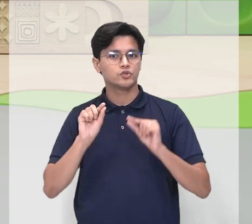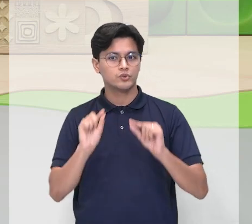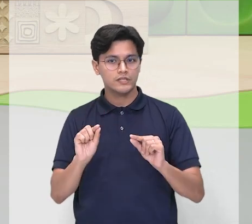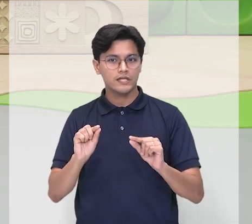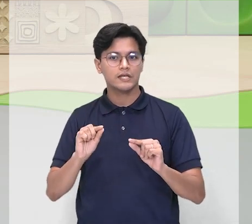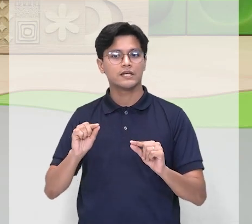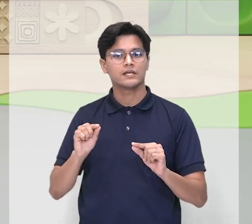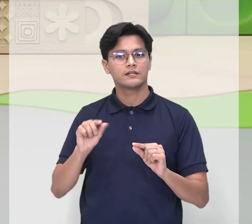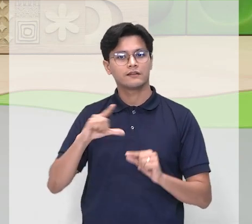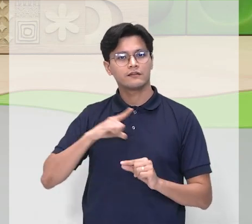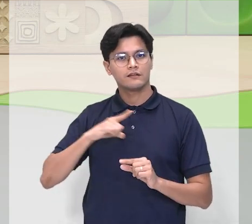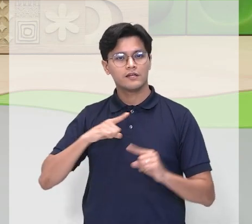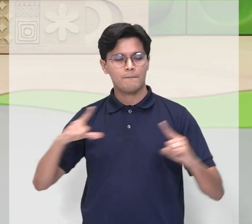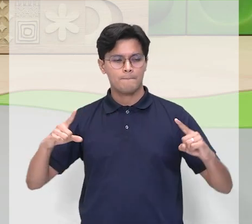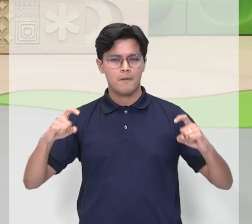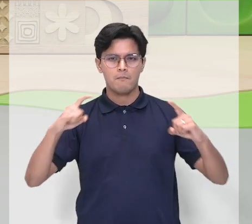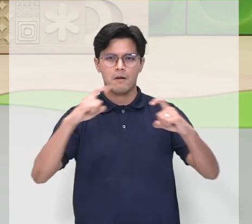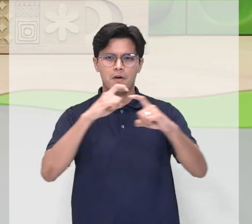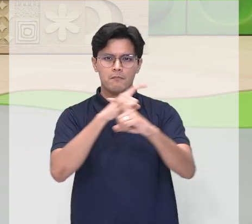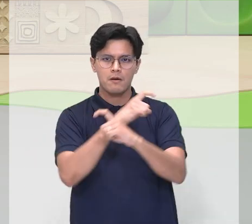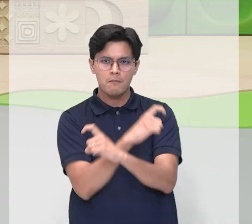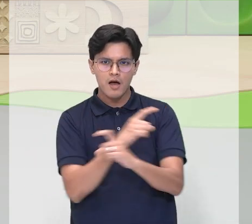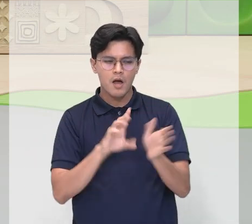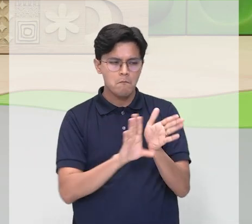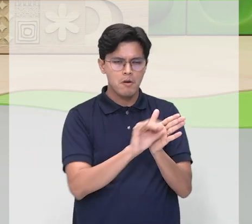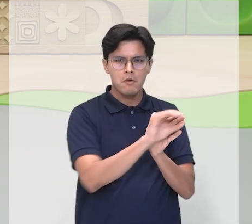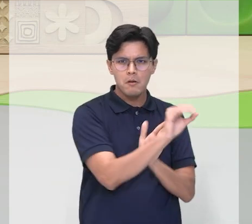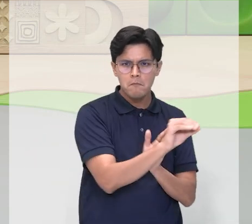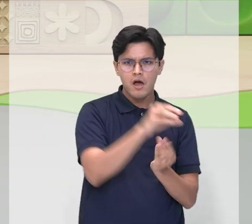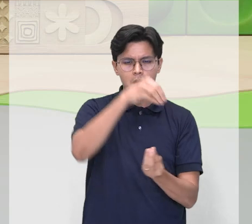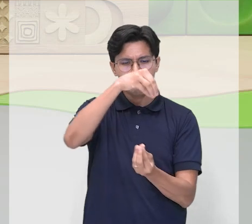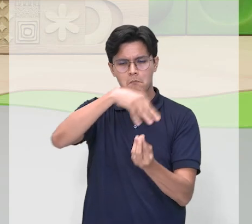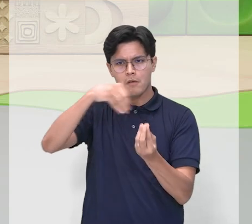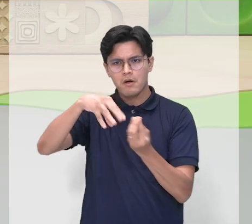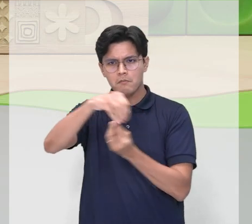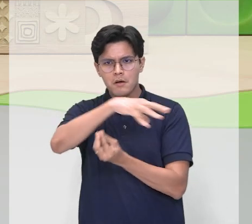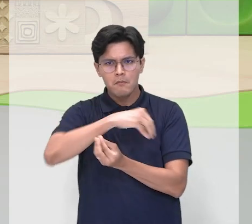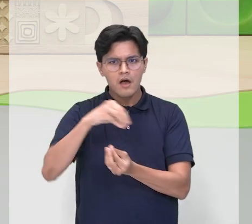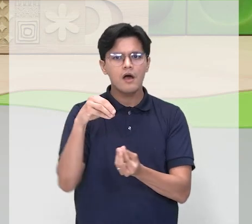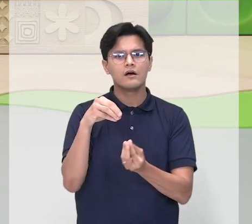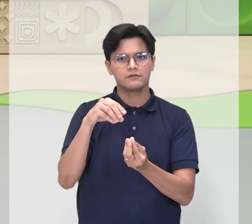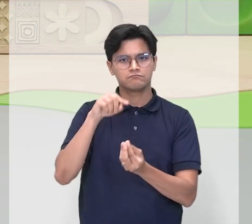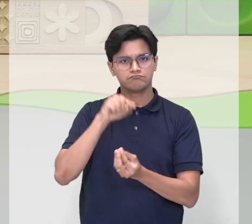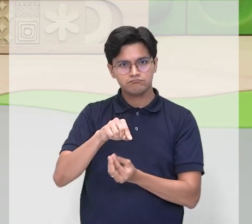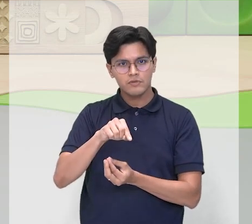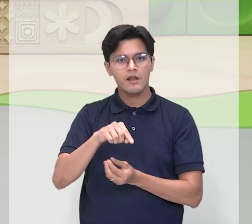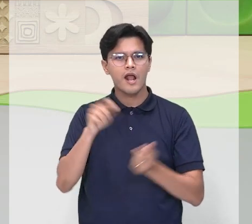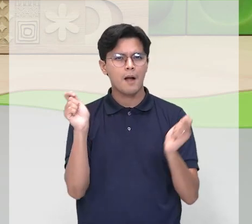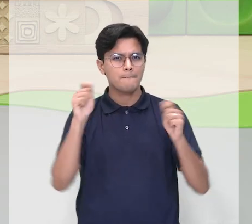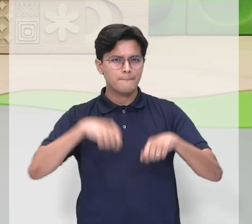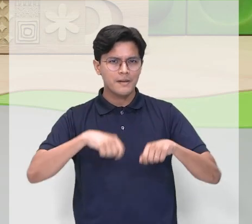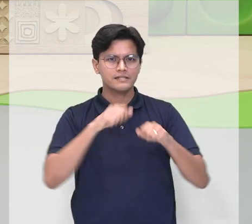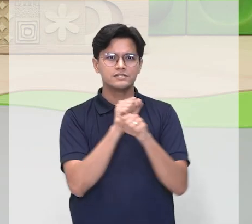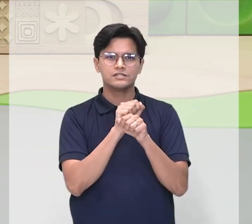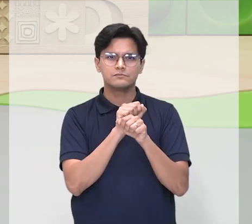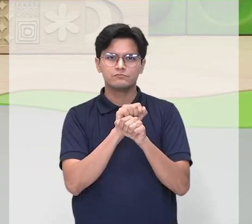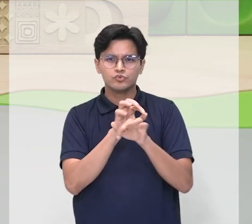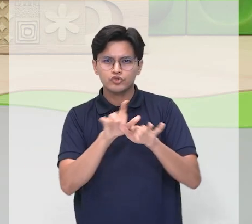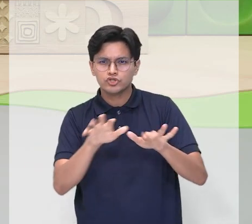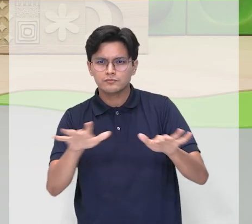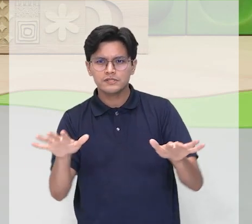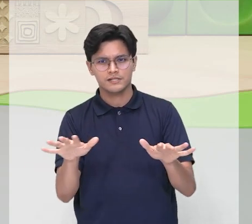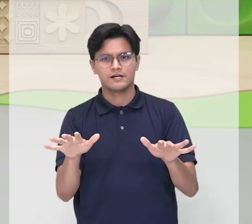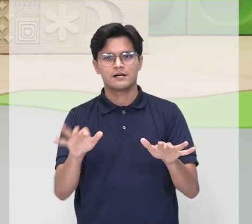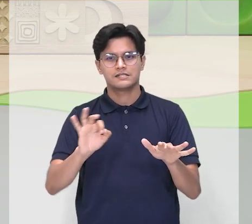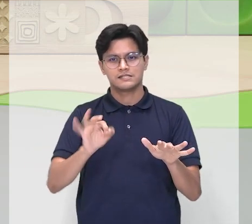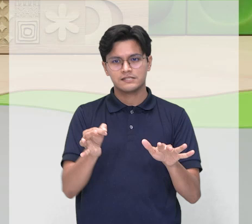corpo e se multiplicam. Professora, o que são micro-organismos? Nós temos vírus,